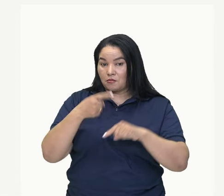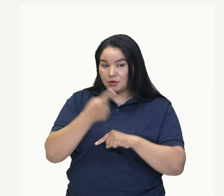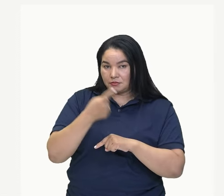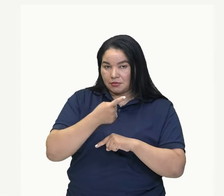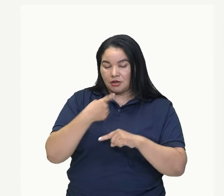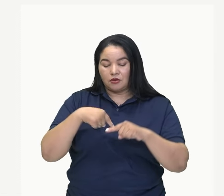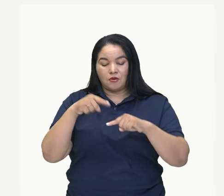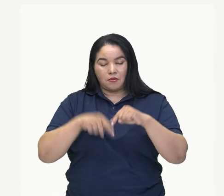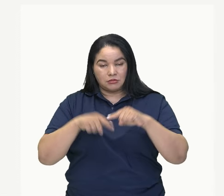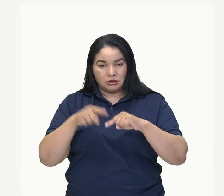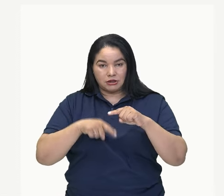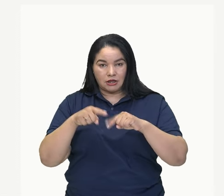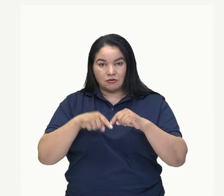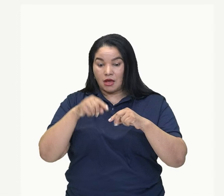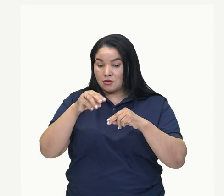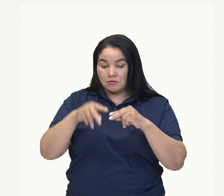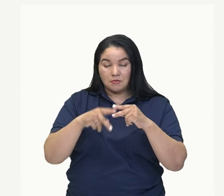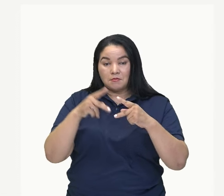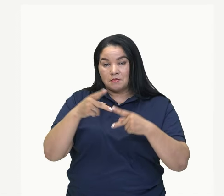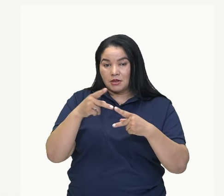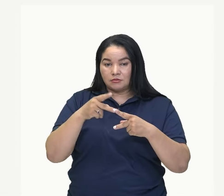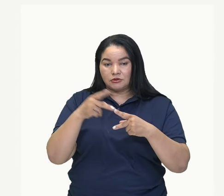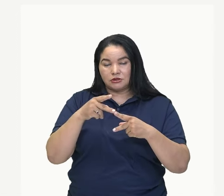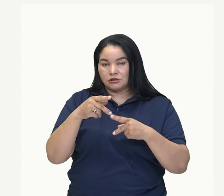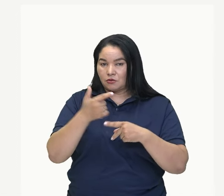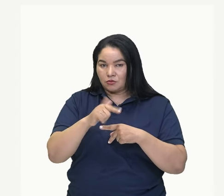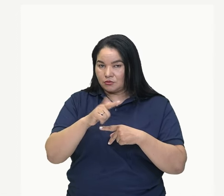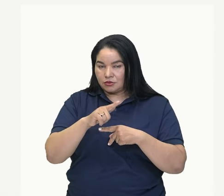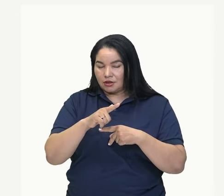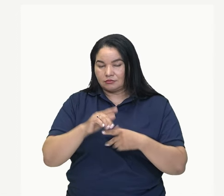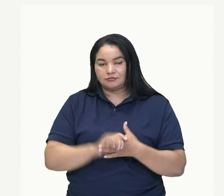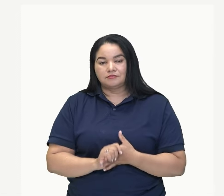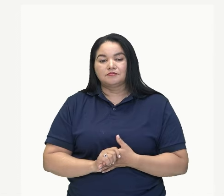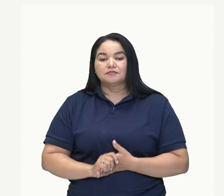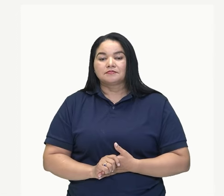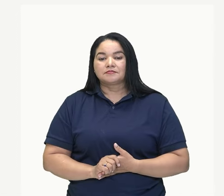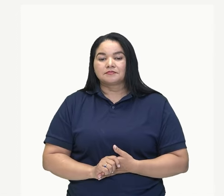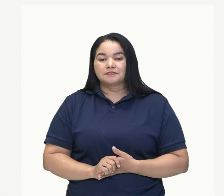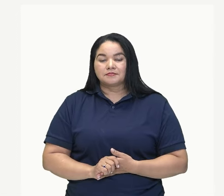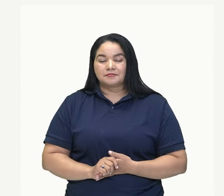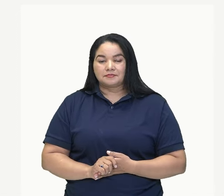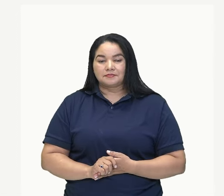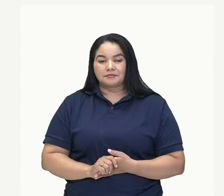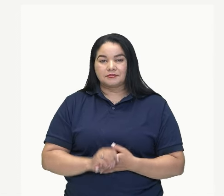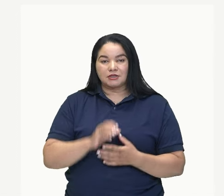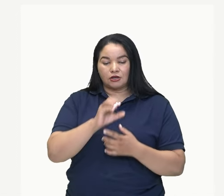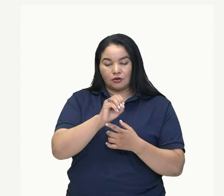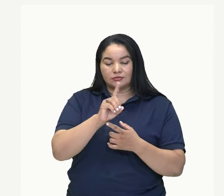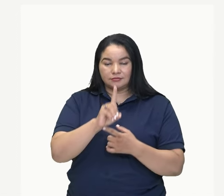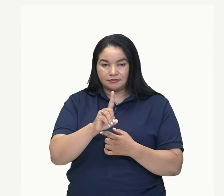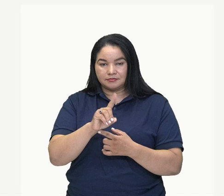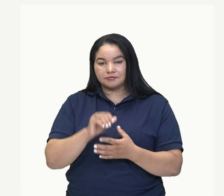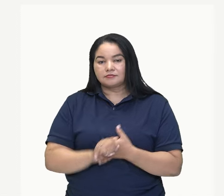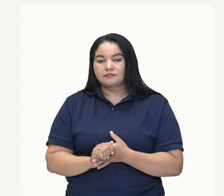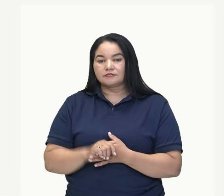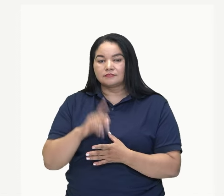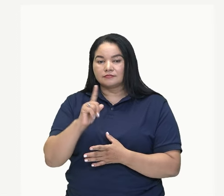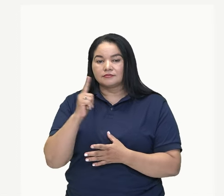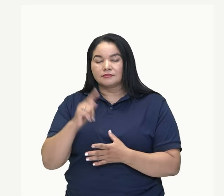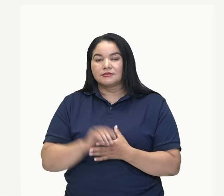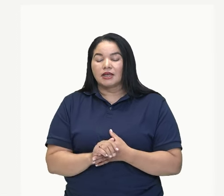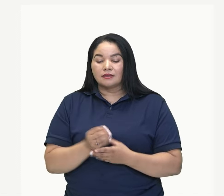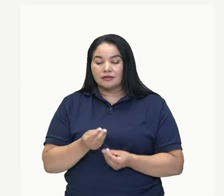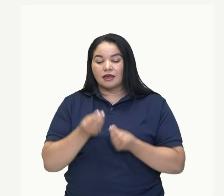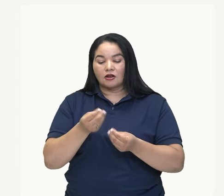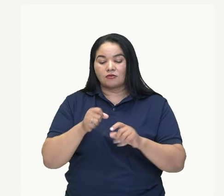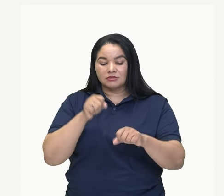complemento sem preposição, tá, gente? Uma não é preposição. E aí, deram uma bicicleta